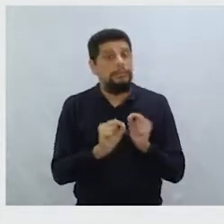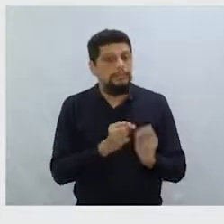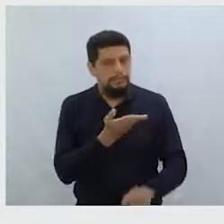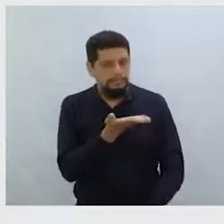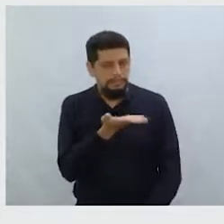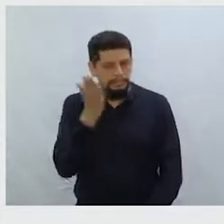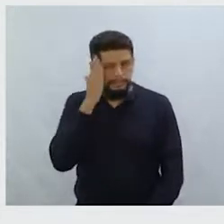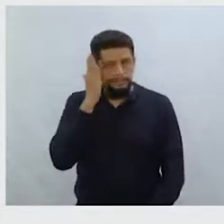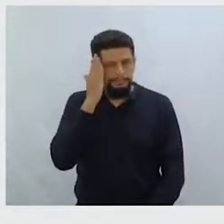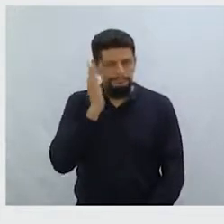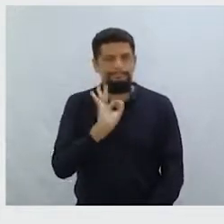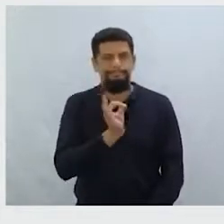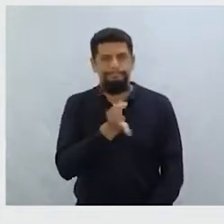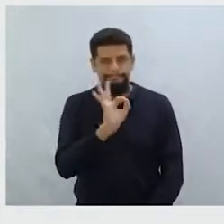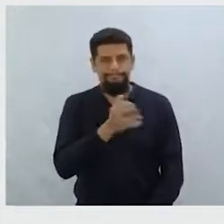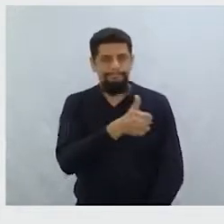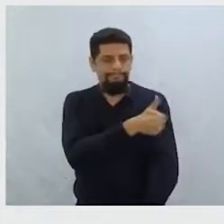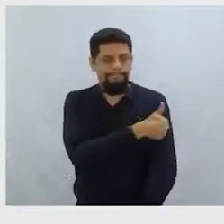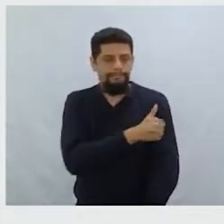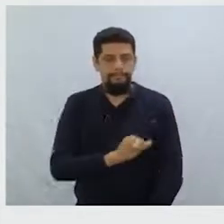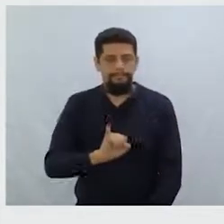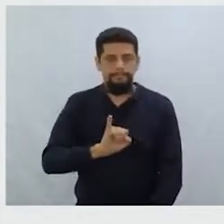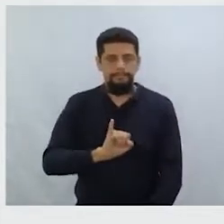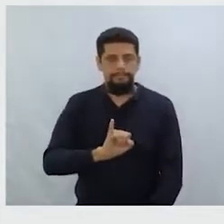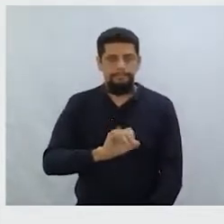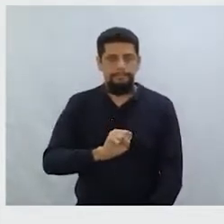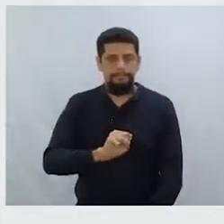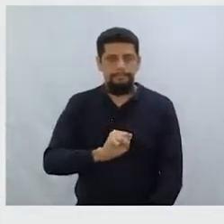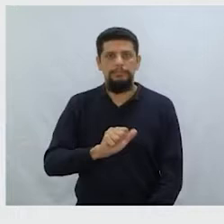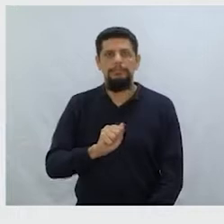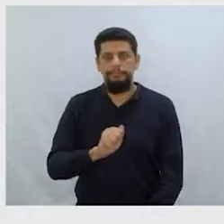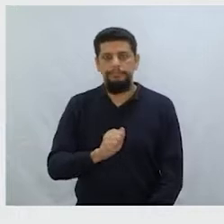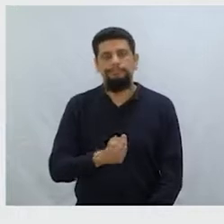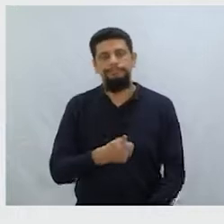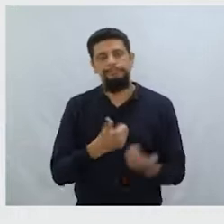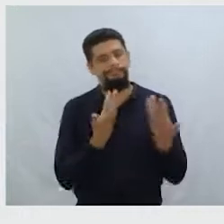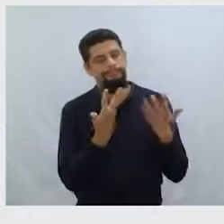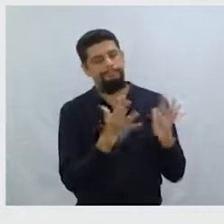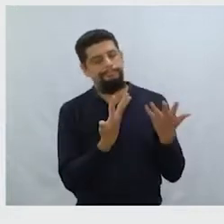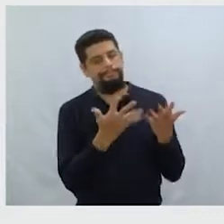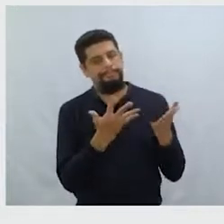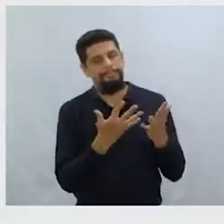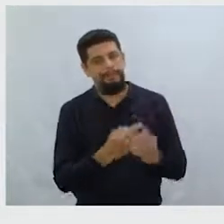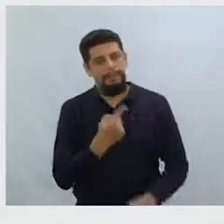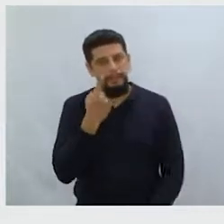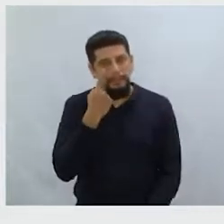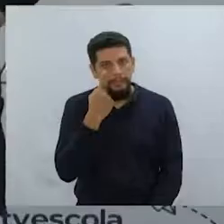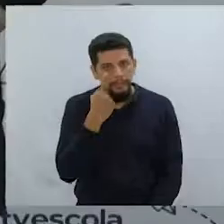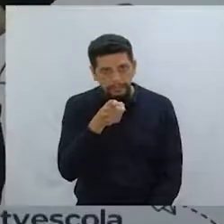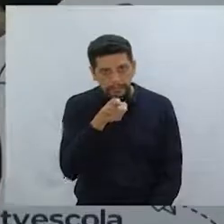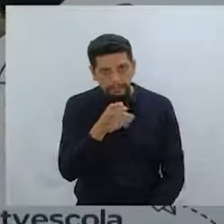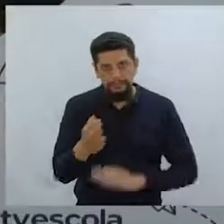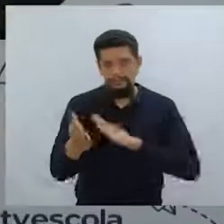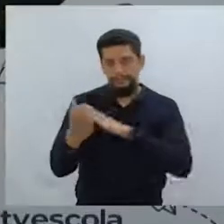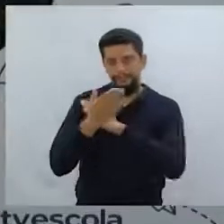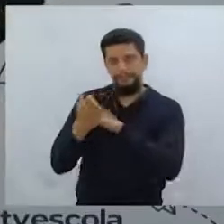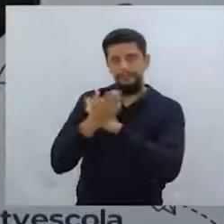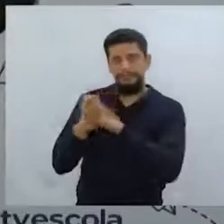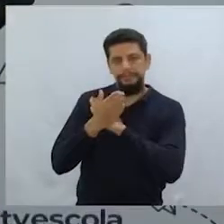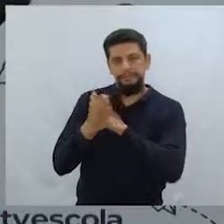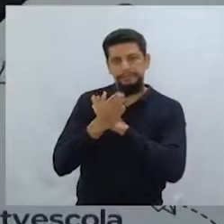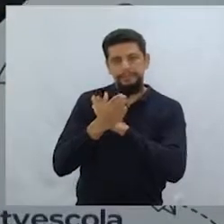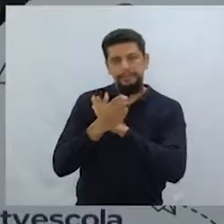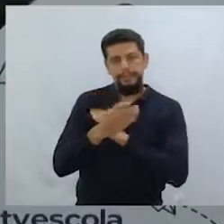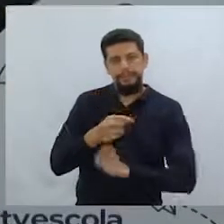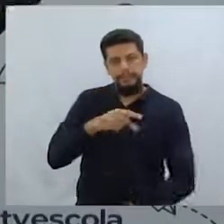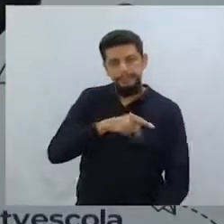Quem foi? A Isa! Muito bem! Eu escutei que vocês me ajudaram, que até a